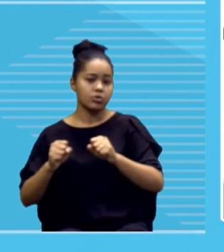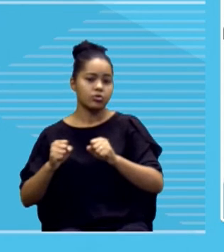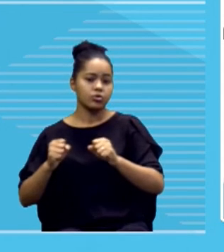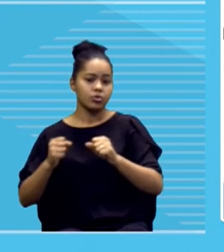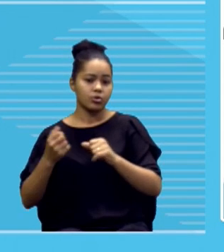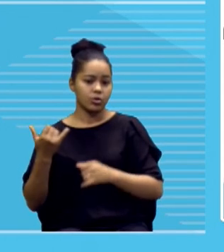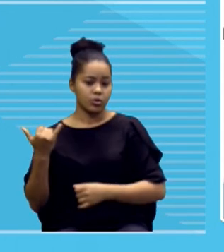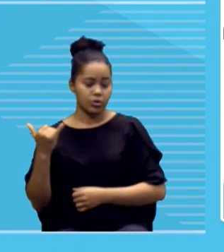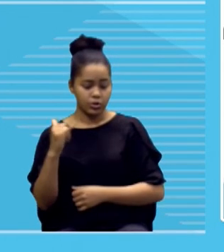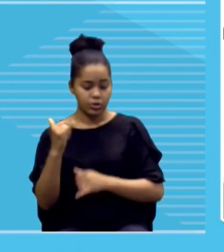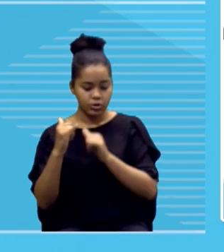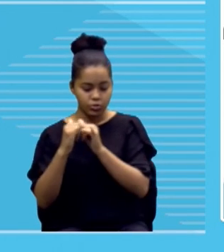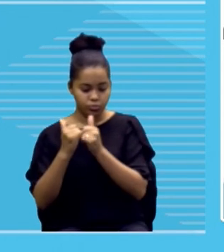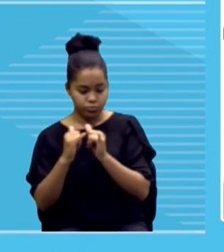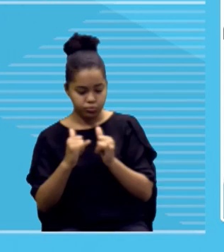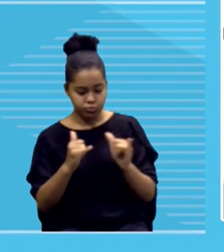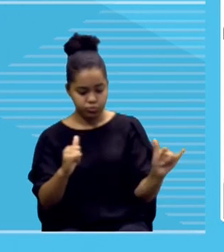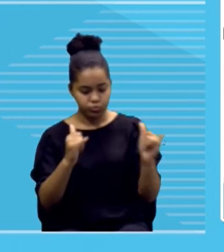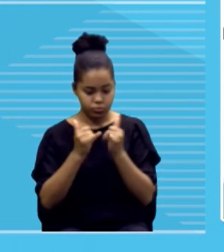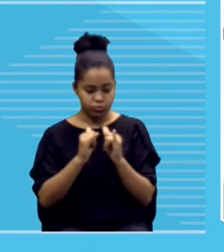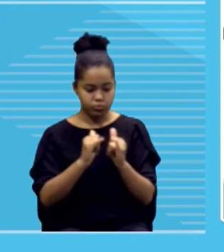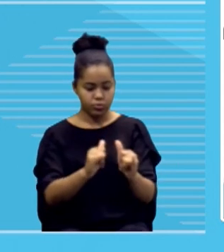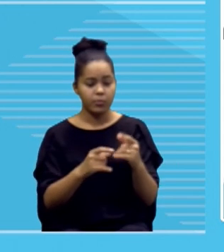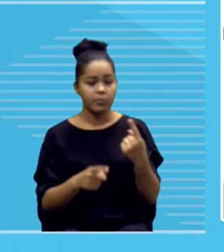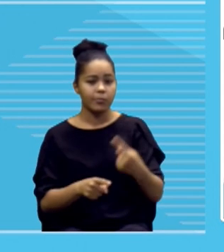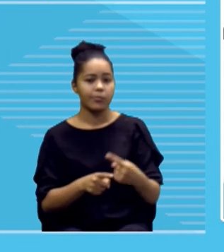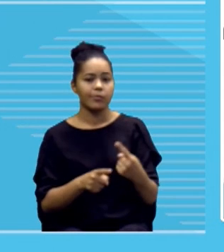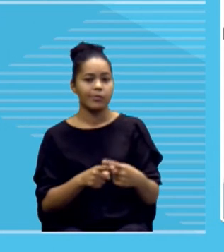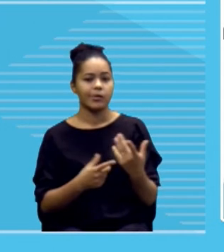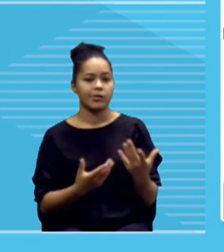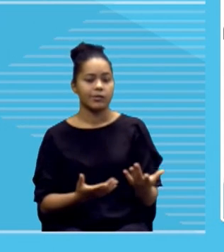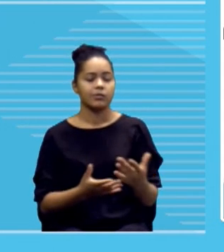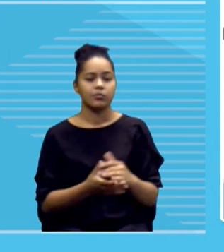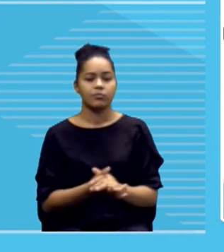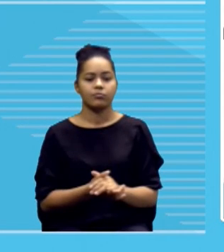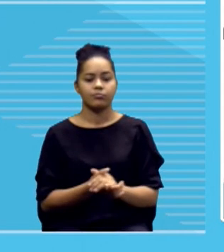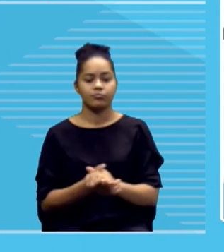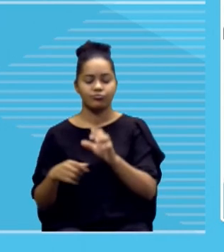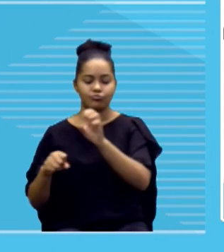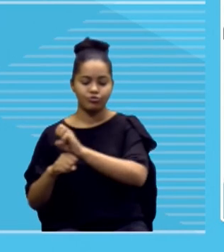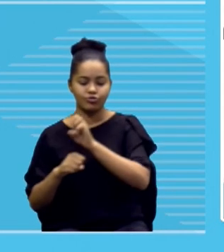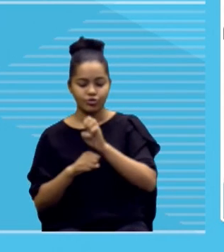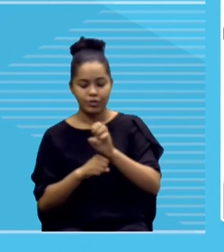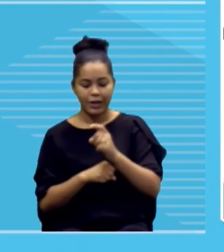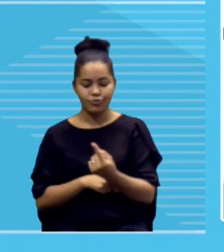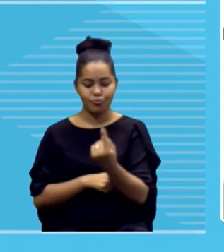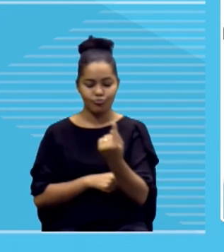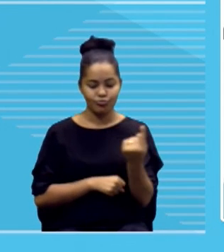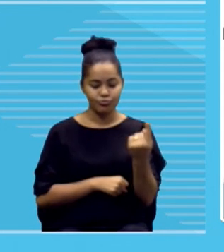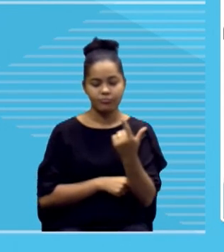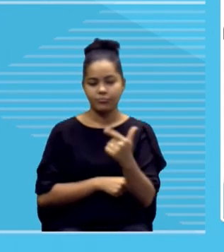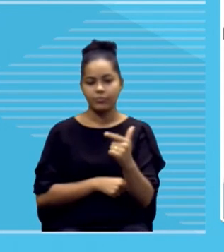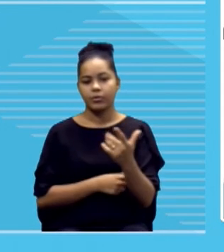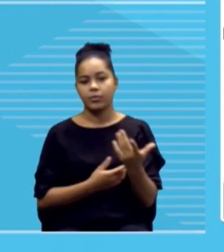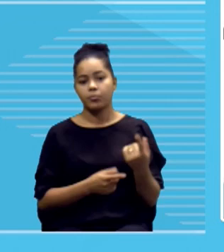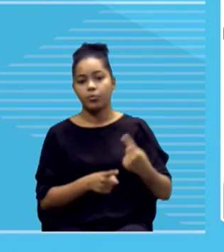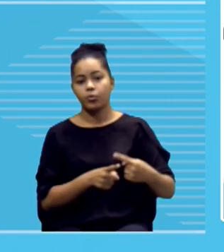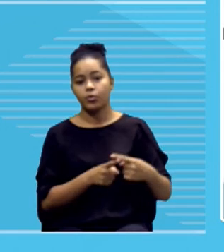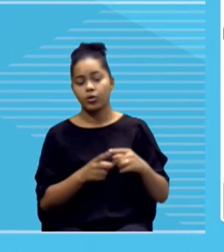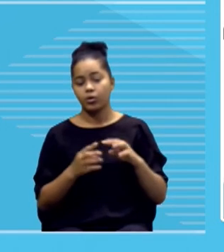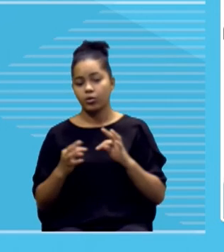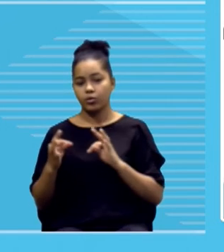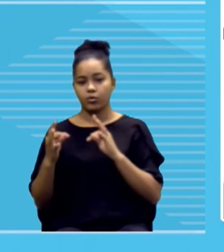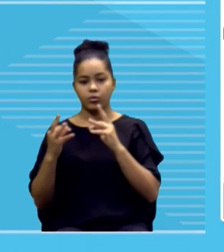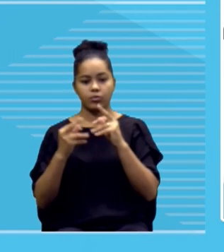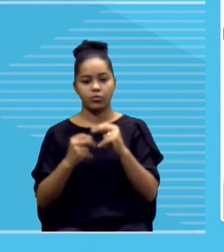mundo, tá bom? Porque a gente não tem individualidade estadual. todo mundo do Brasil, todo estado do Brasil